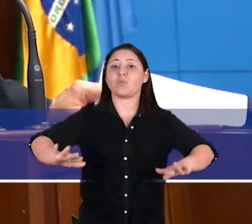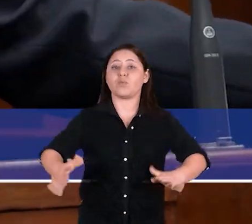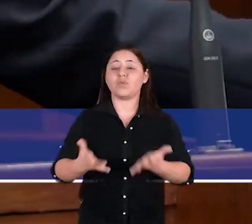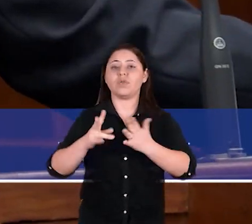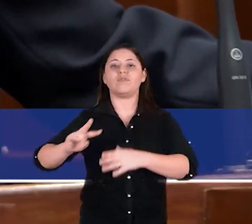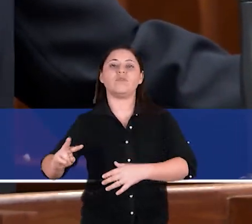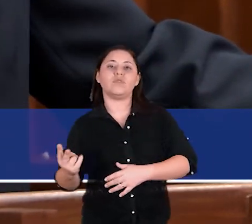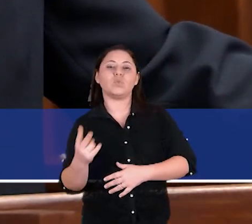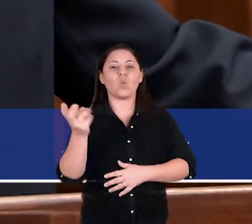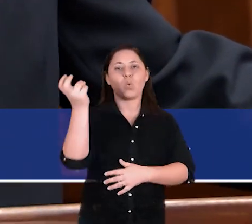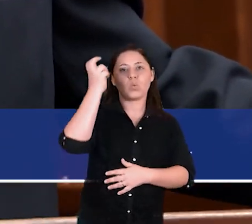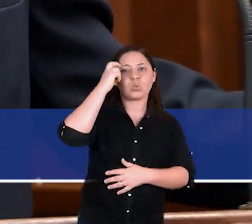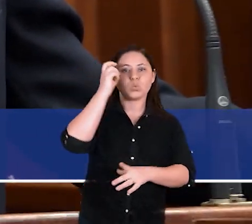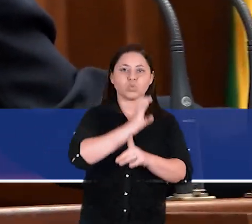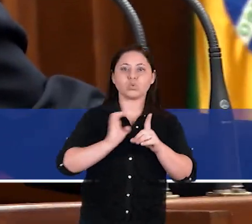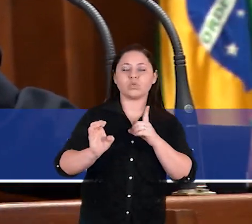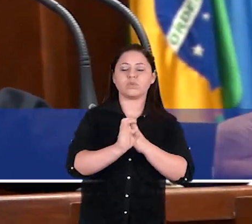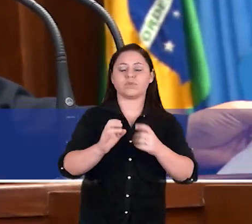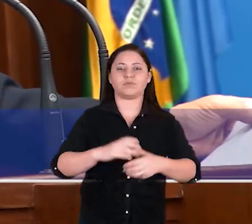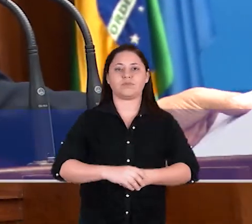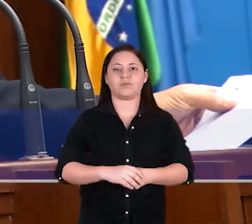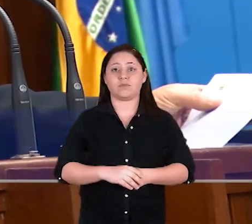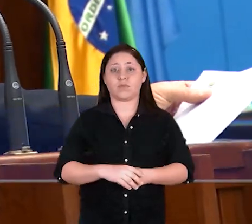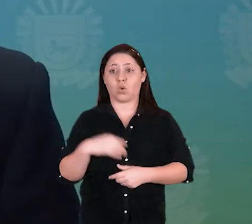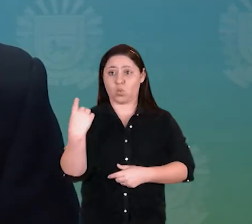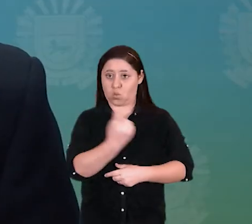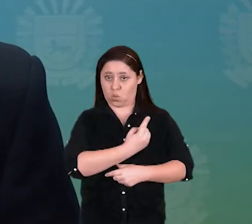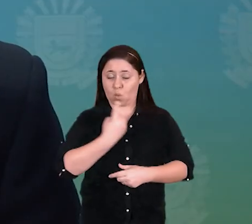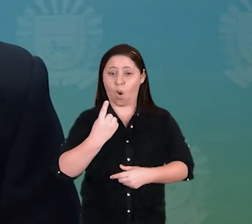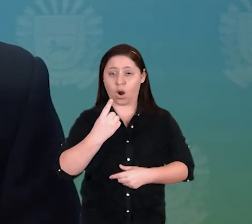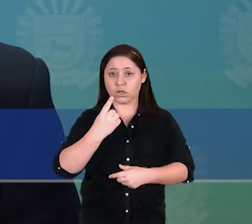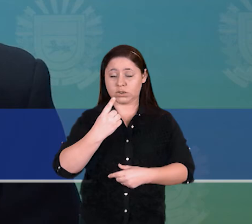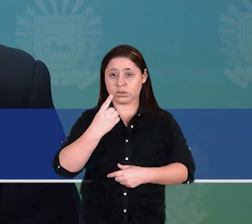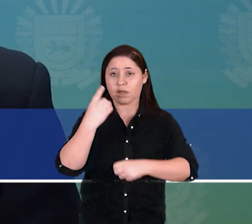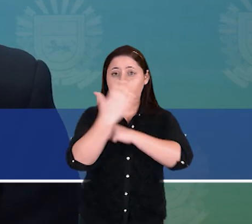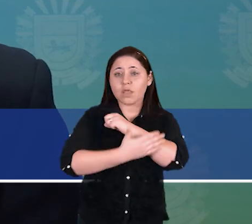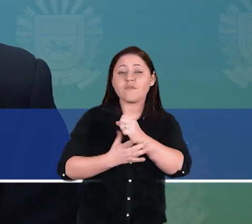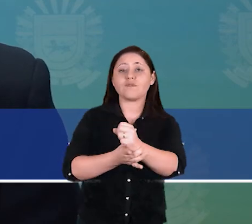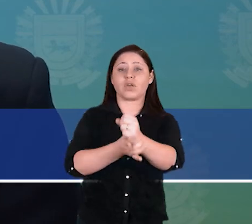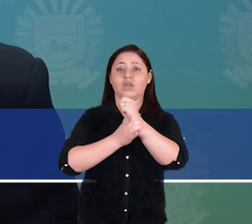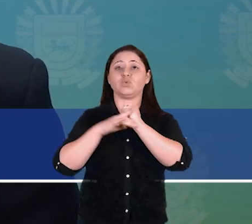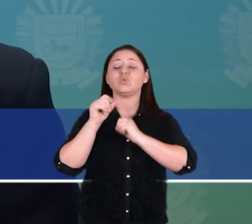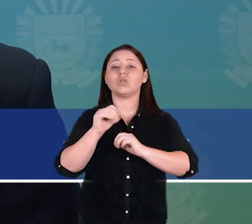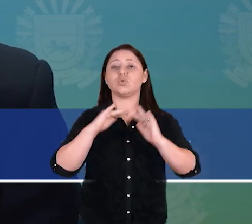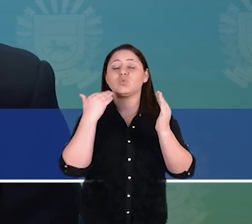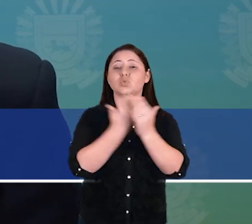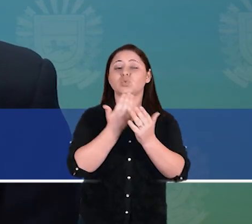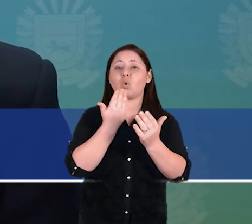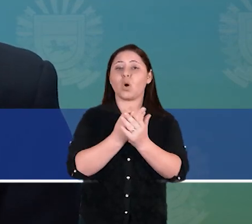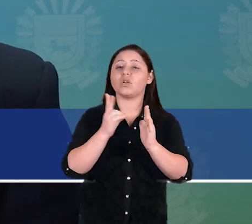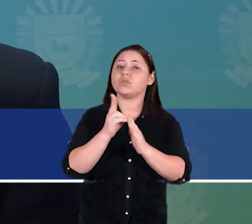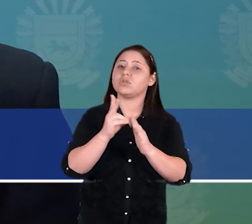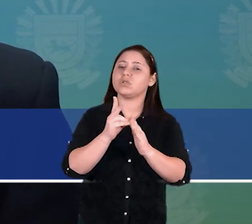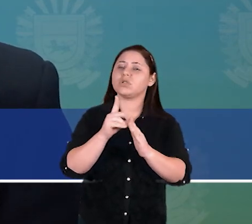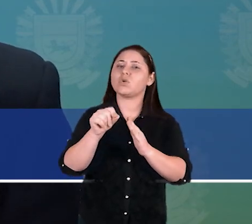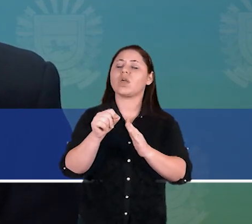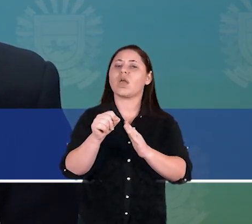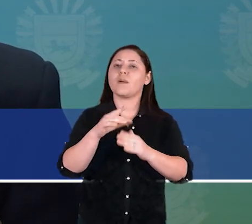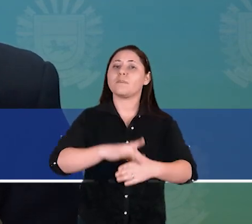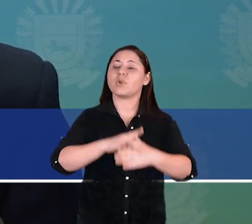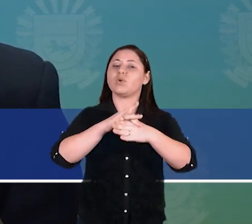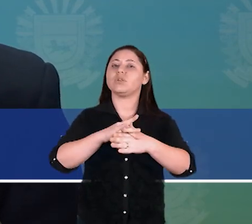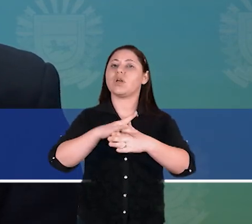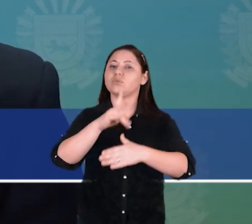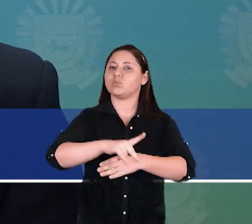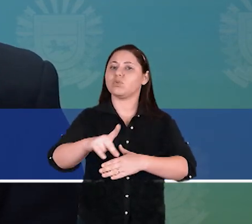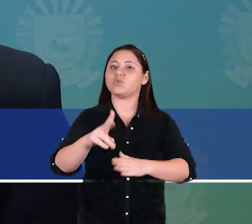indígenas, para valorizar e manter a cultura da comunidade. Nós defendemos que nas escolas indígenas haja prioridade